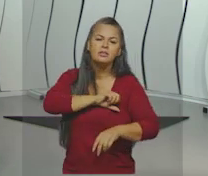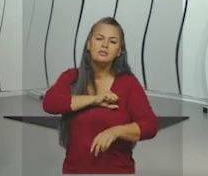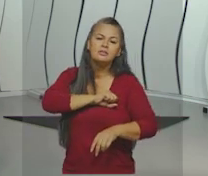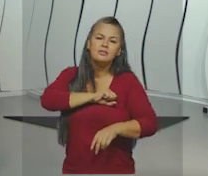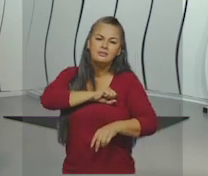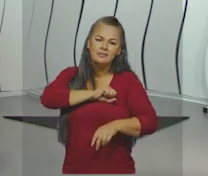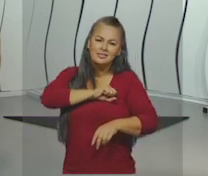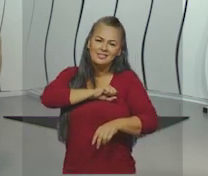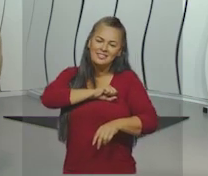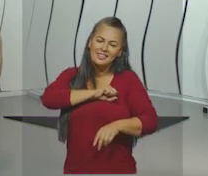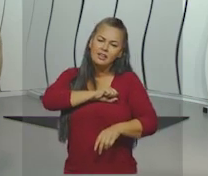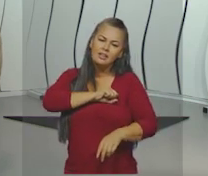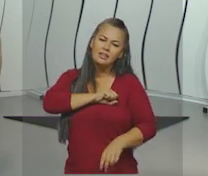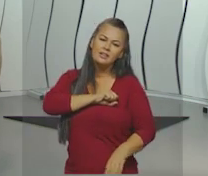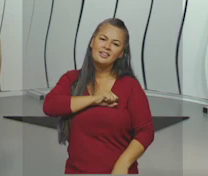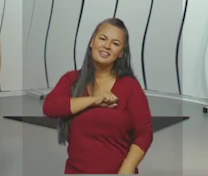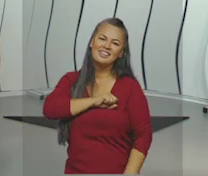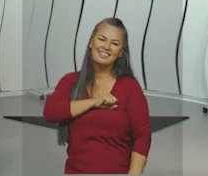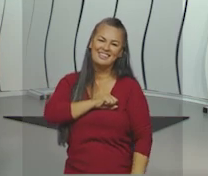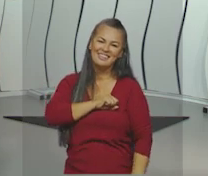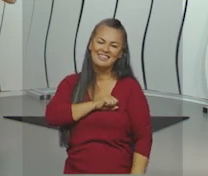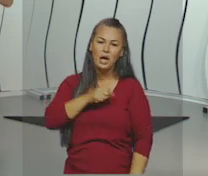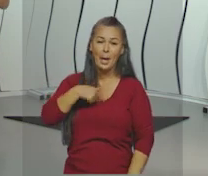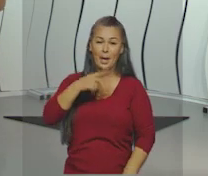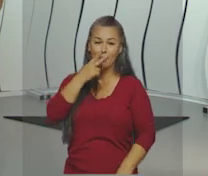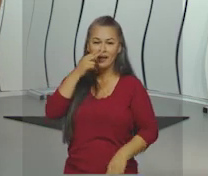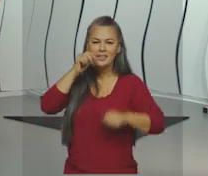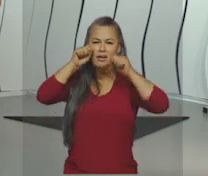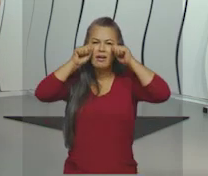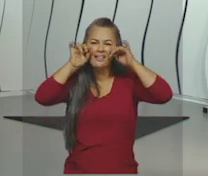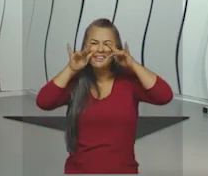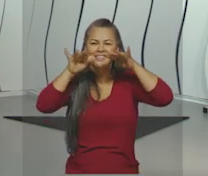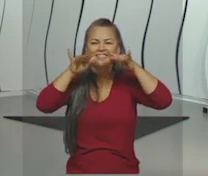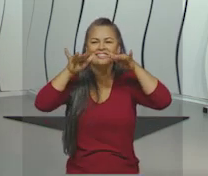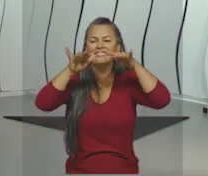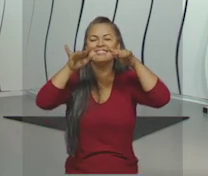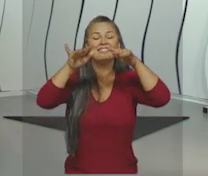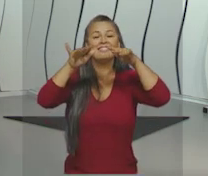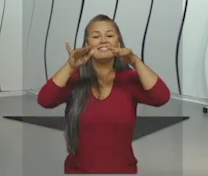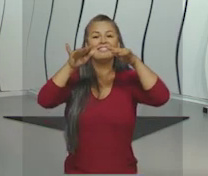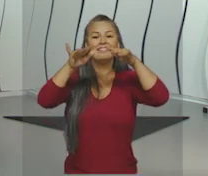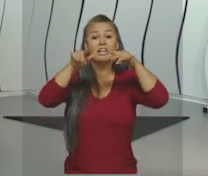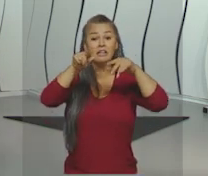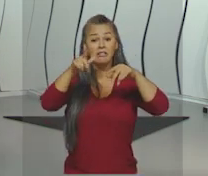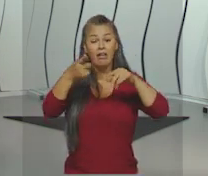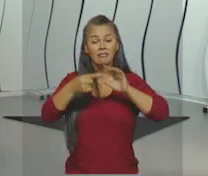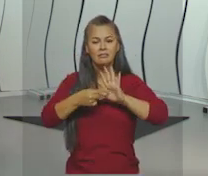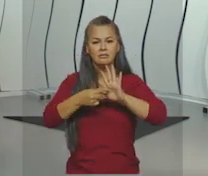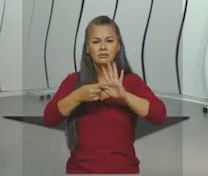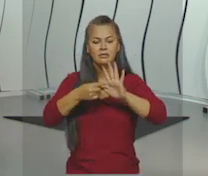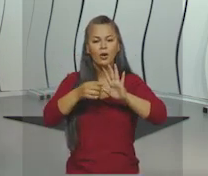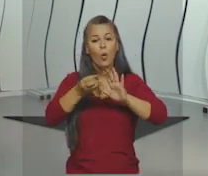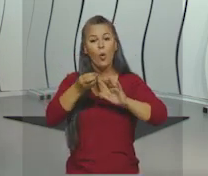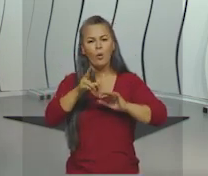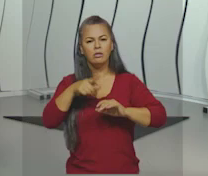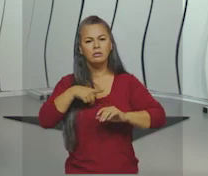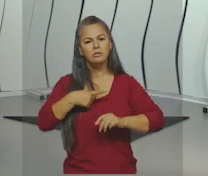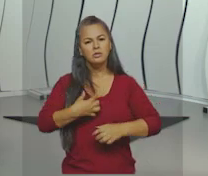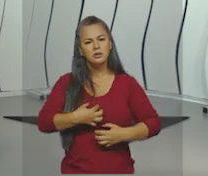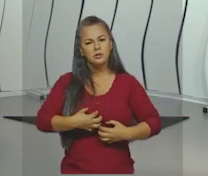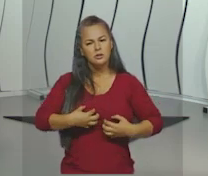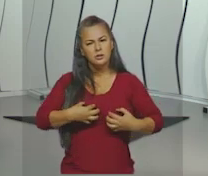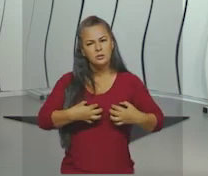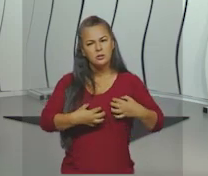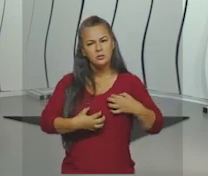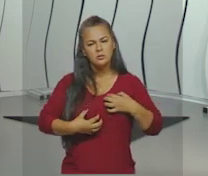diz que a pessoa apaixonada, a pupila dilata, né? E às vezes você mostra no olhar a raiva, você mostra o